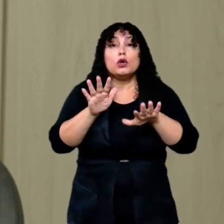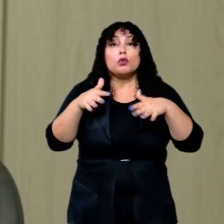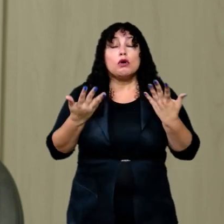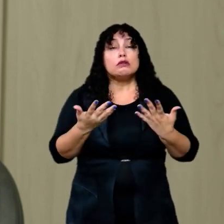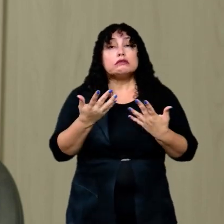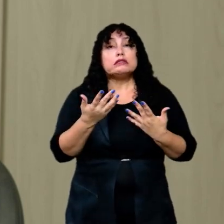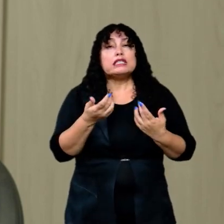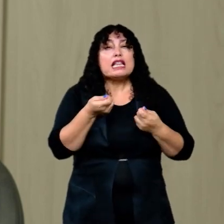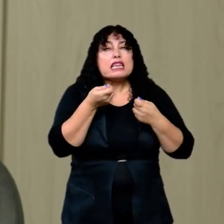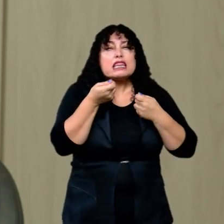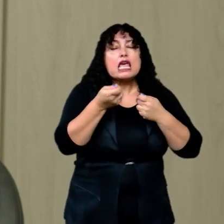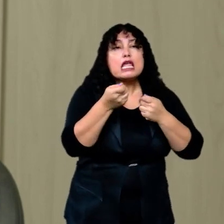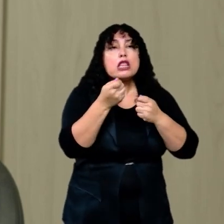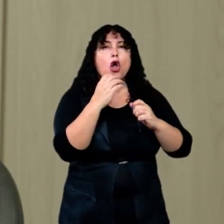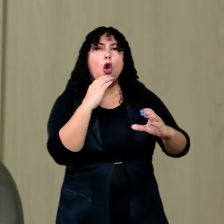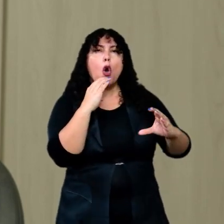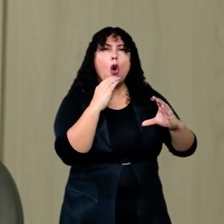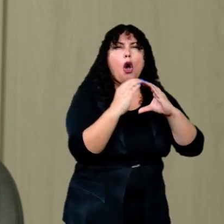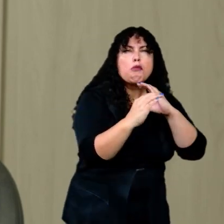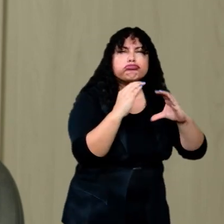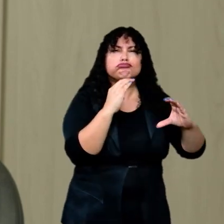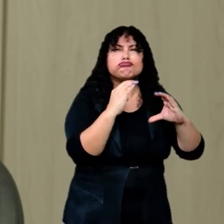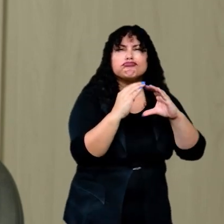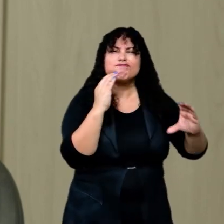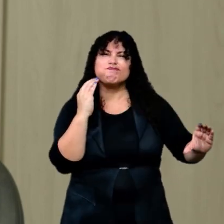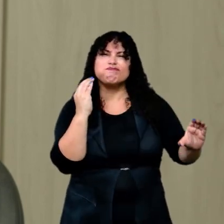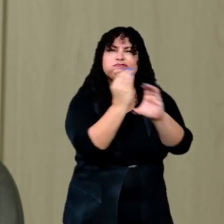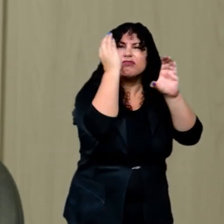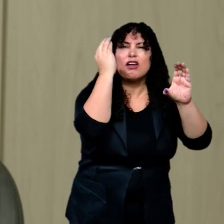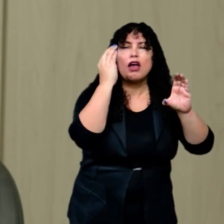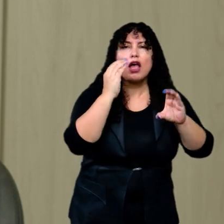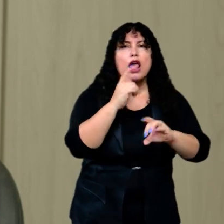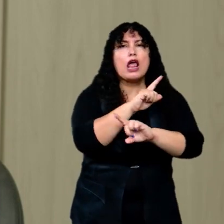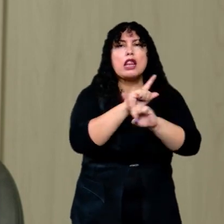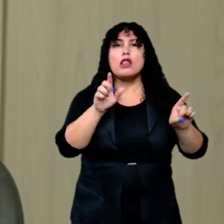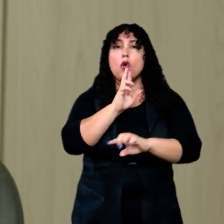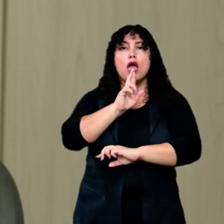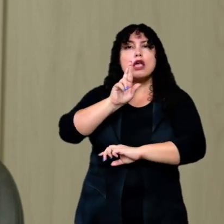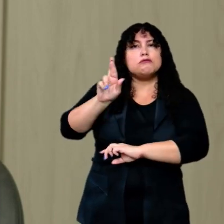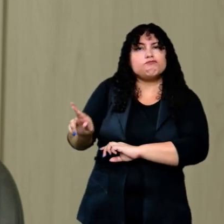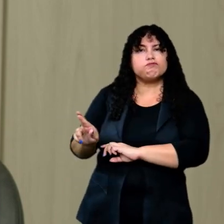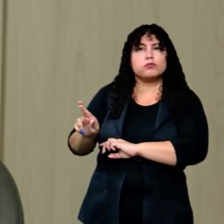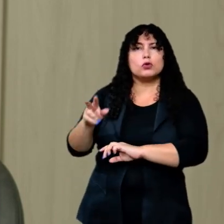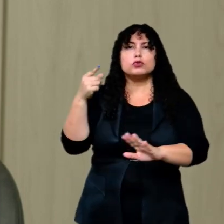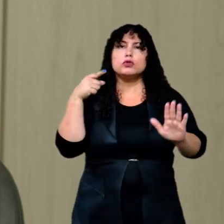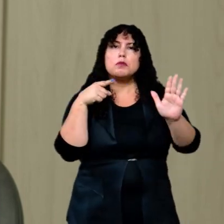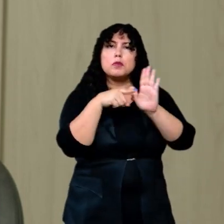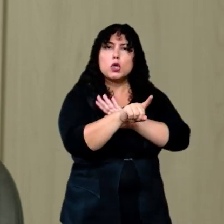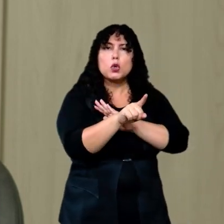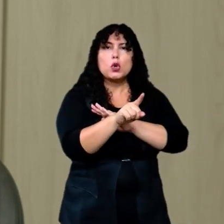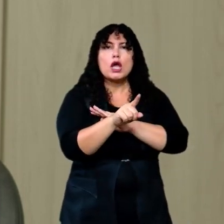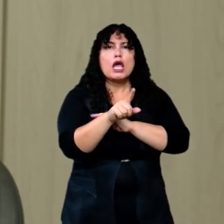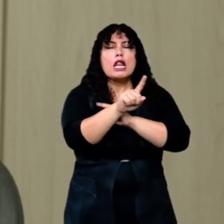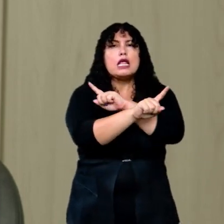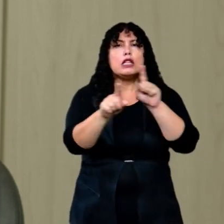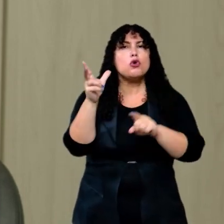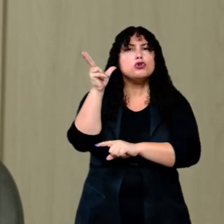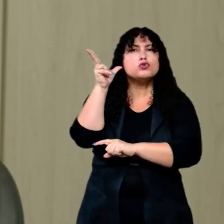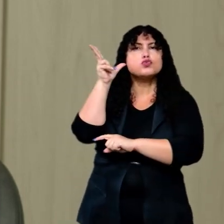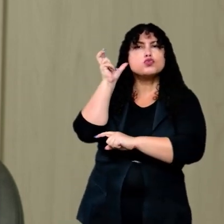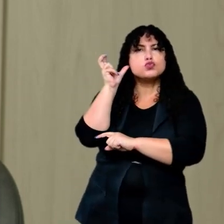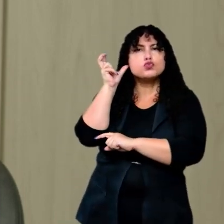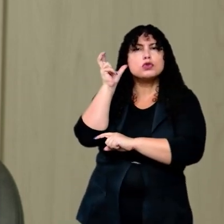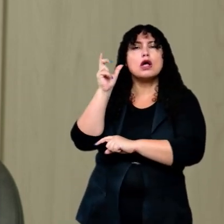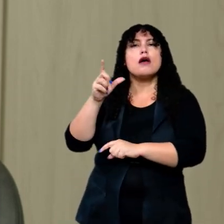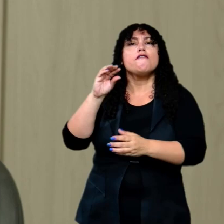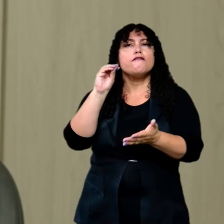você tenta se comunicar com ele, ele não responde aquilo que você está perguntando, ele não te escuta, então há